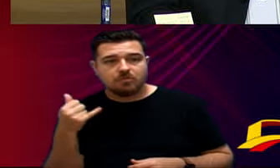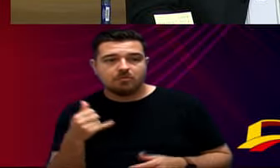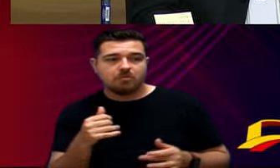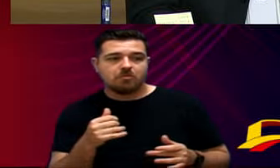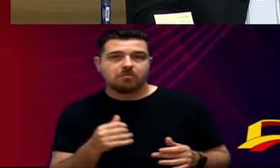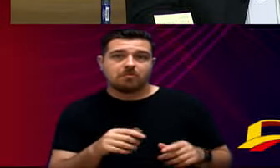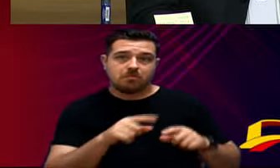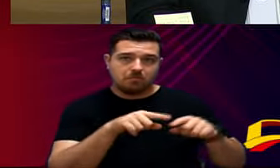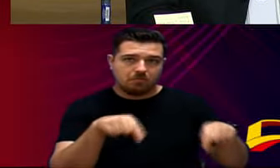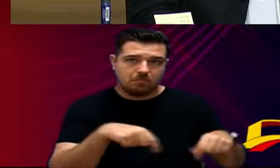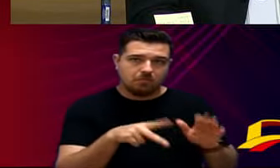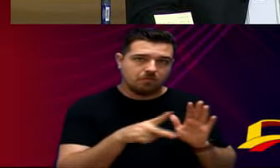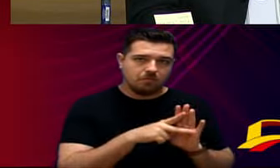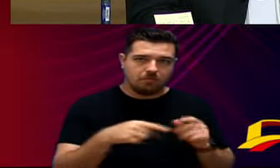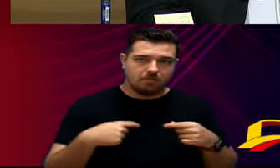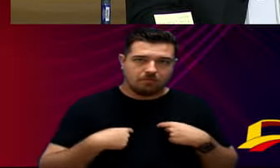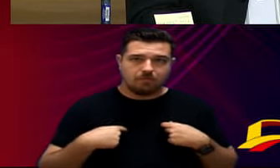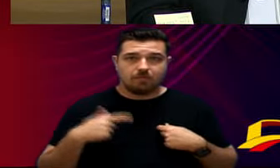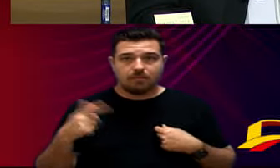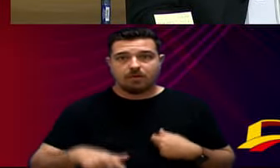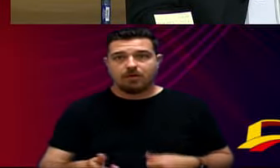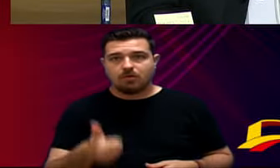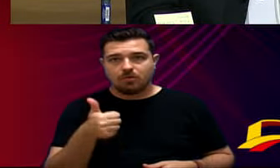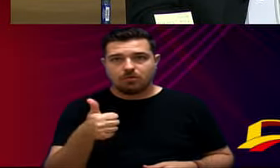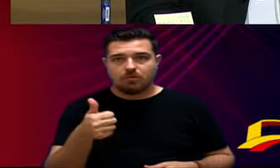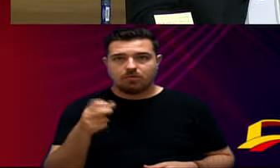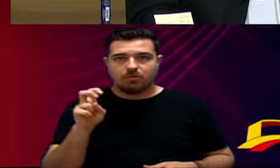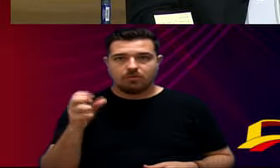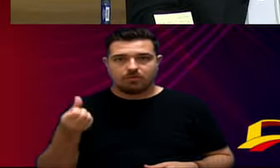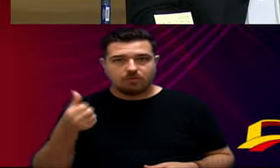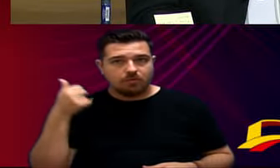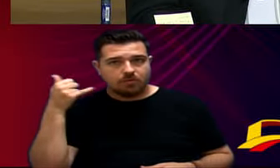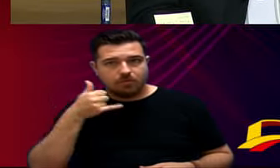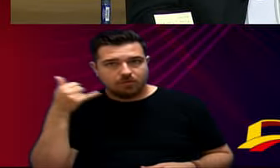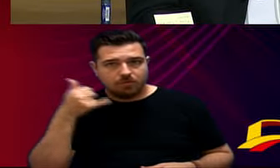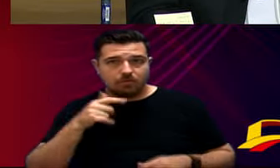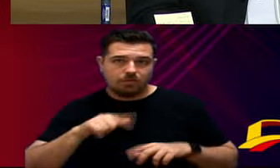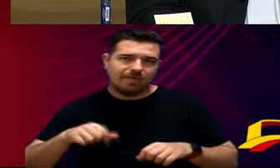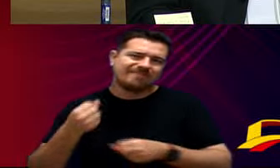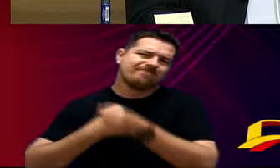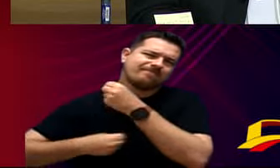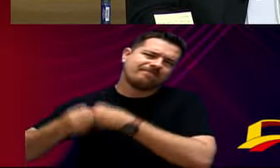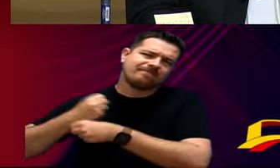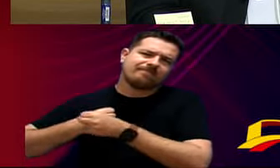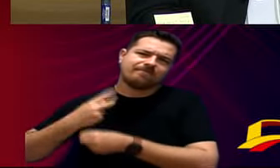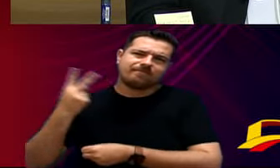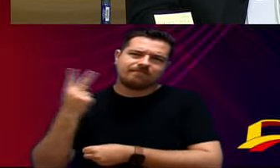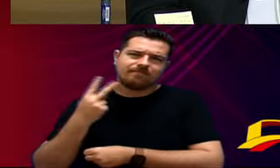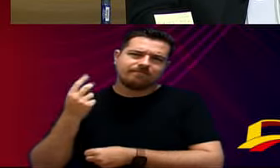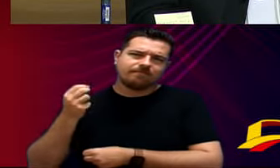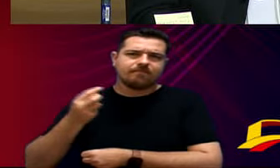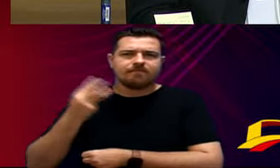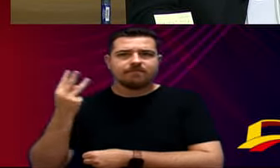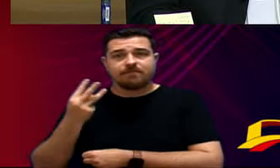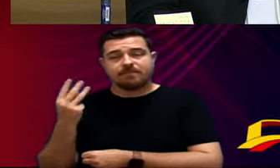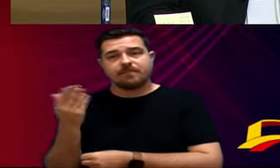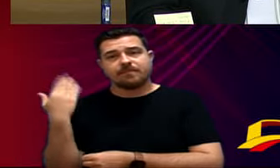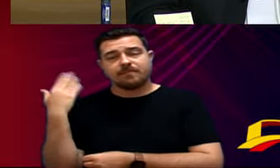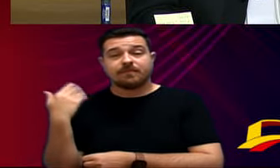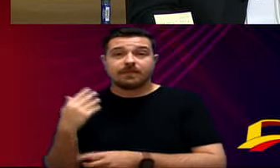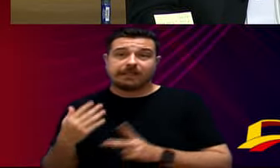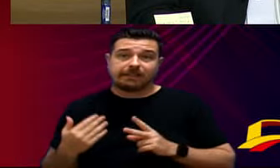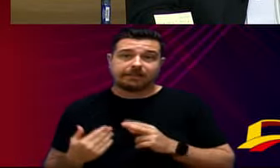também entraram em contato com 156 a 2 3 anos e ainda não foi feita a poda dessas